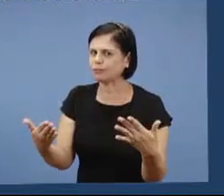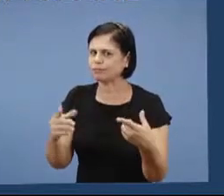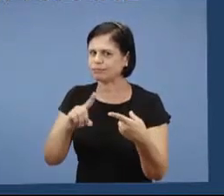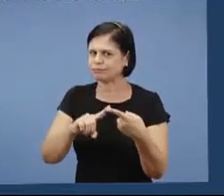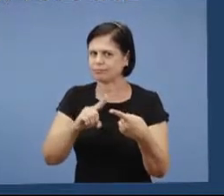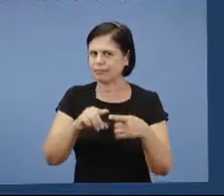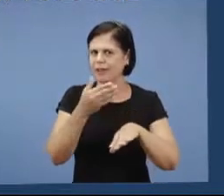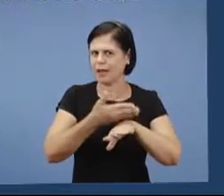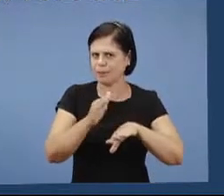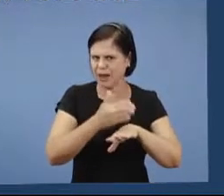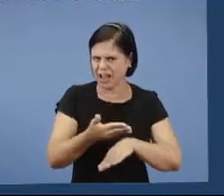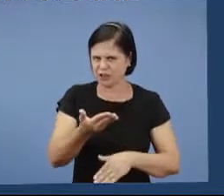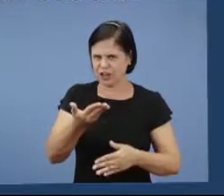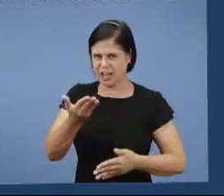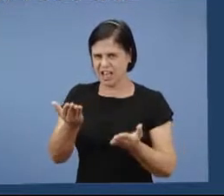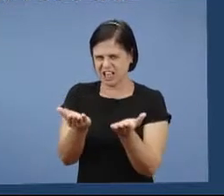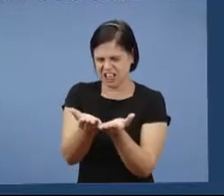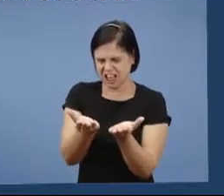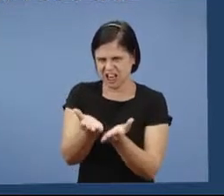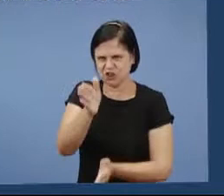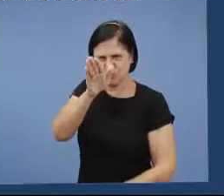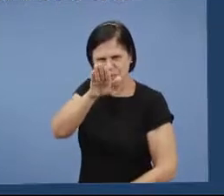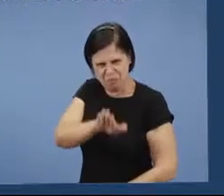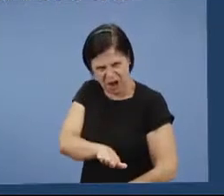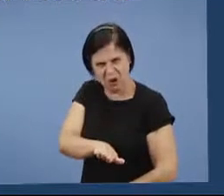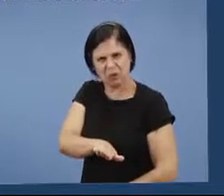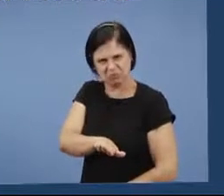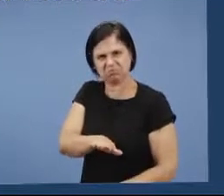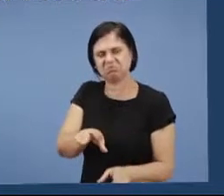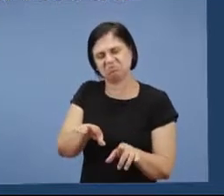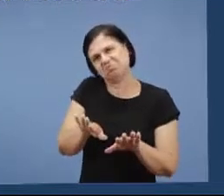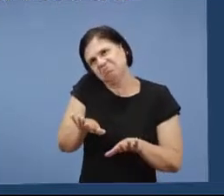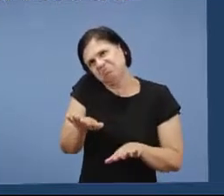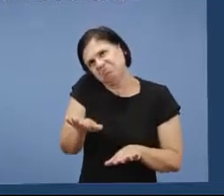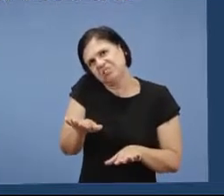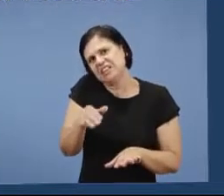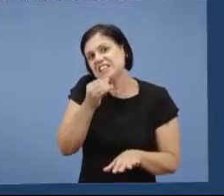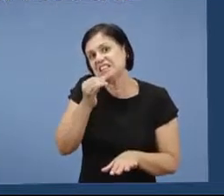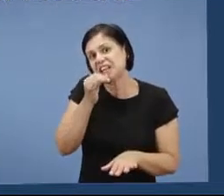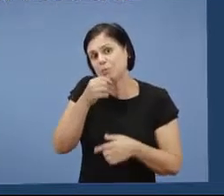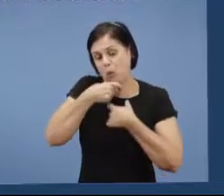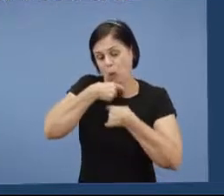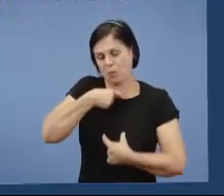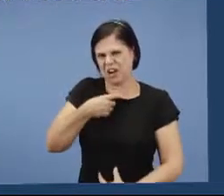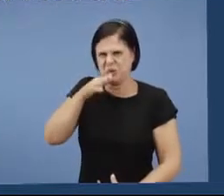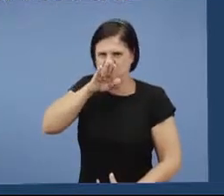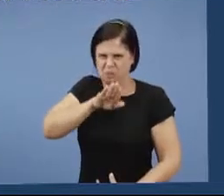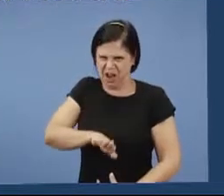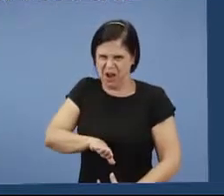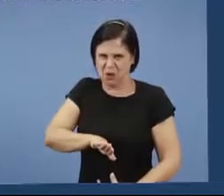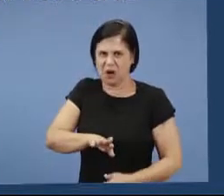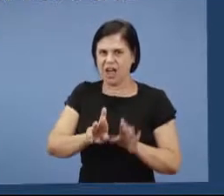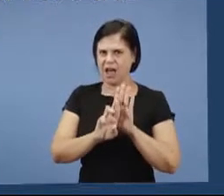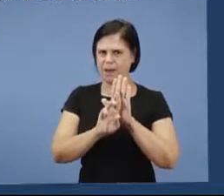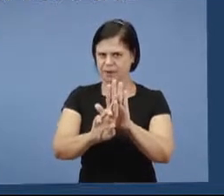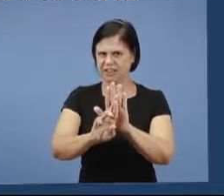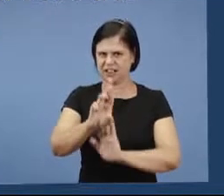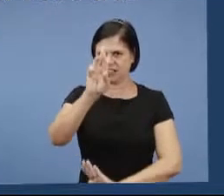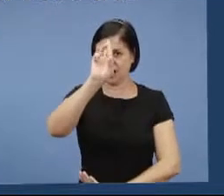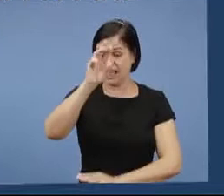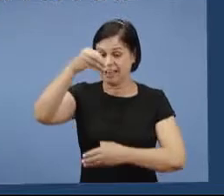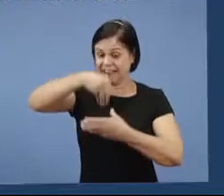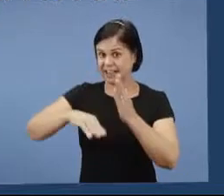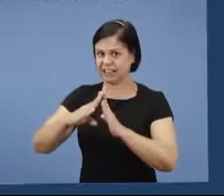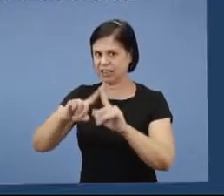dos maus crentes, os maus crentes e naturalmente os maus obreiros, representando aqui a carne, né, dentro